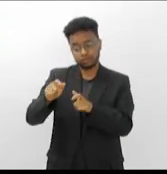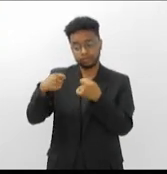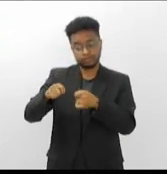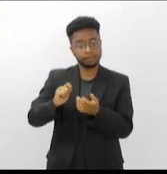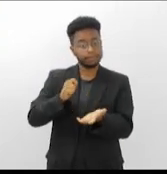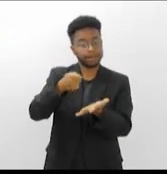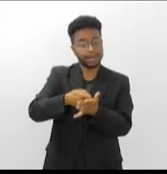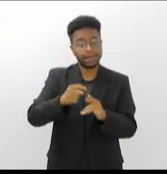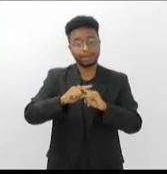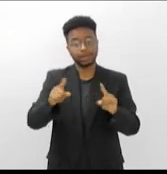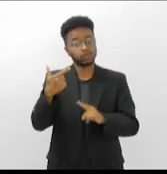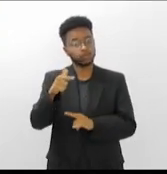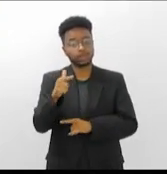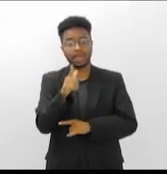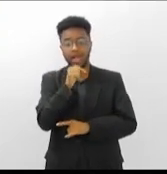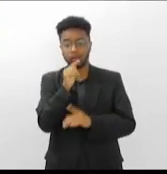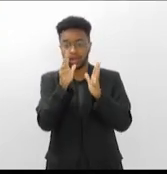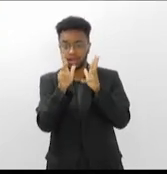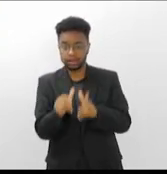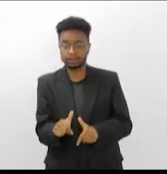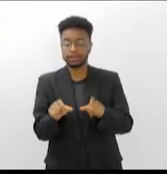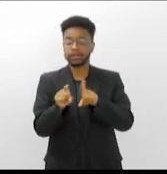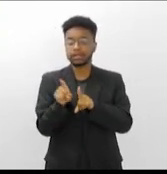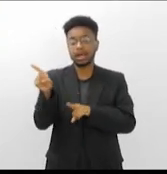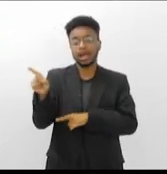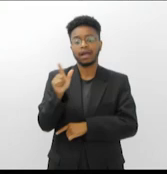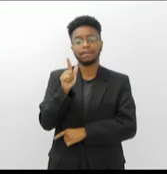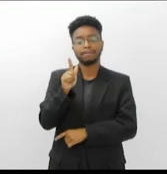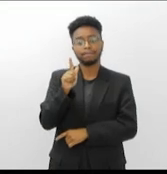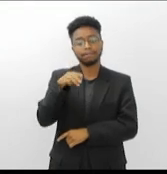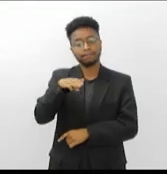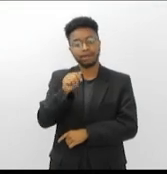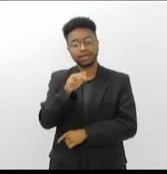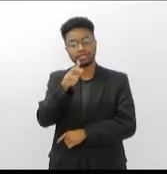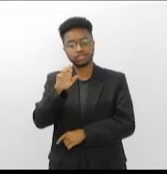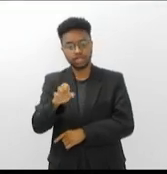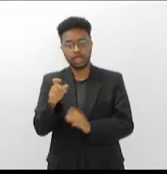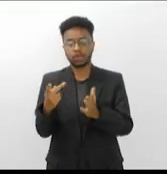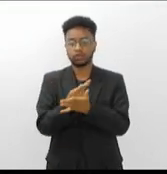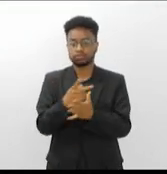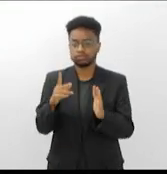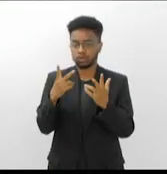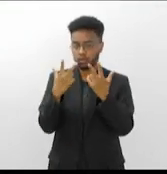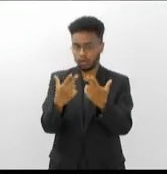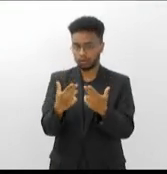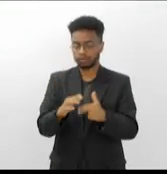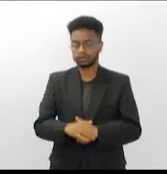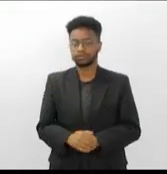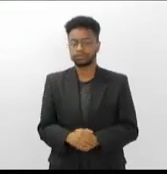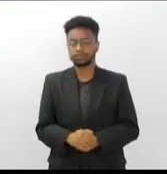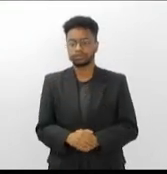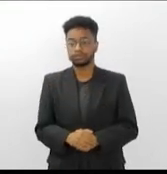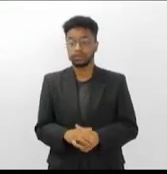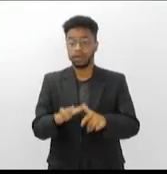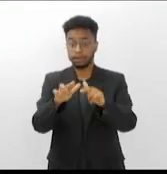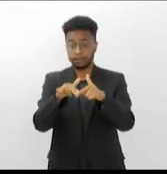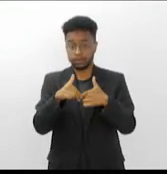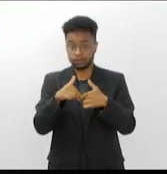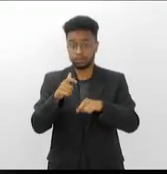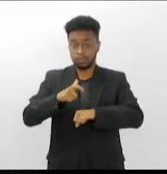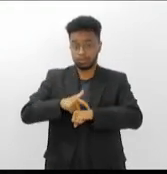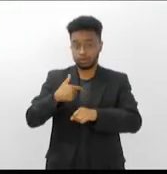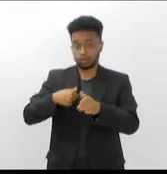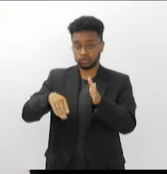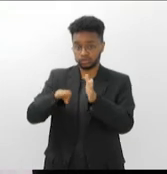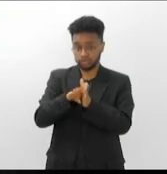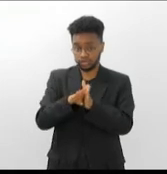essa água potável, e em Magé não é diferente. Por isso, já quando eu cheguei aqui no início